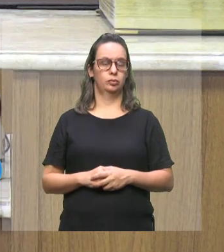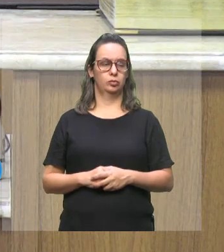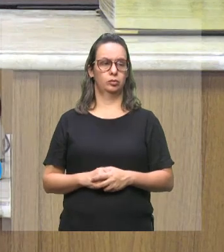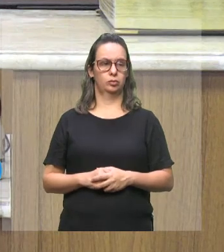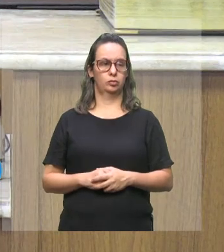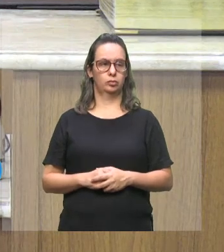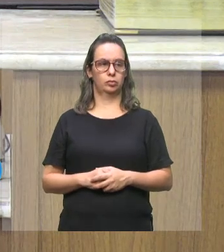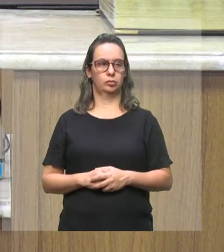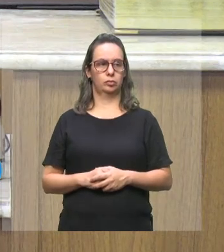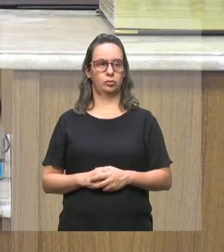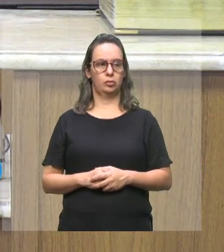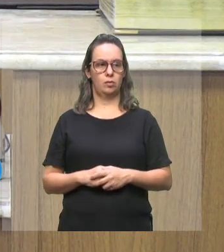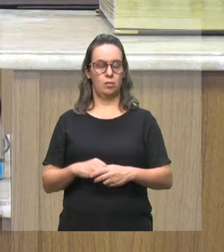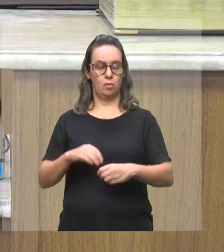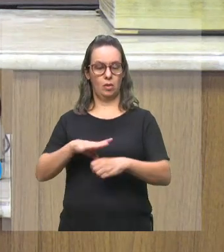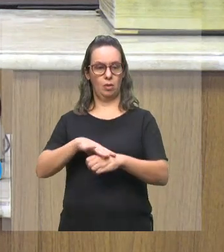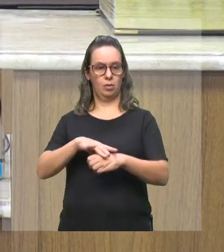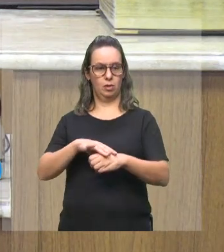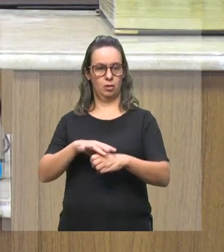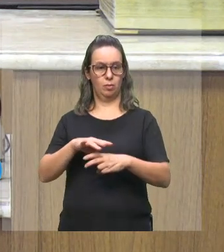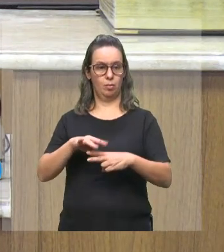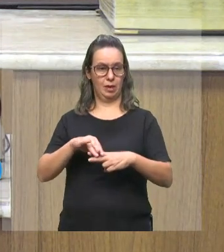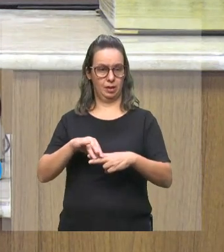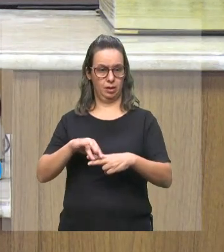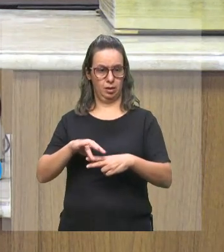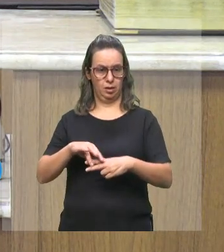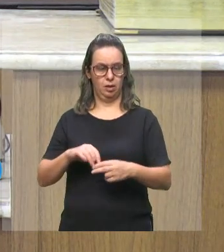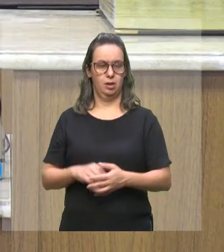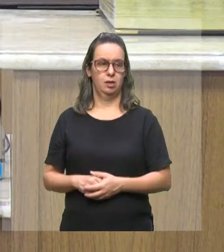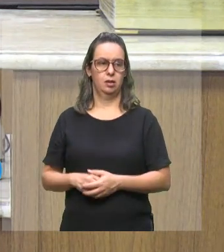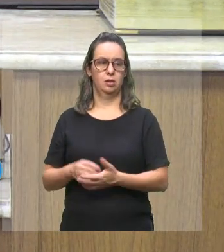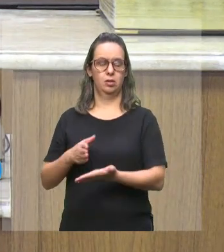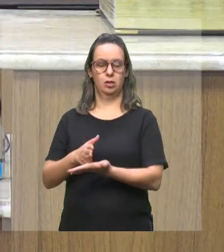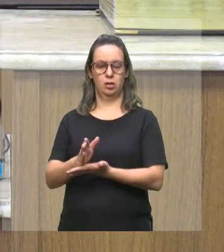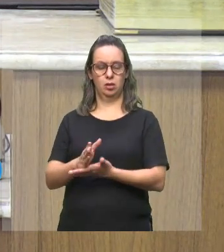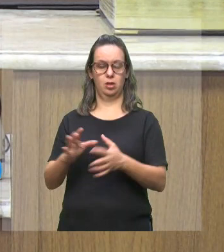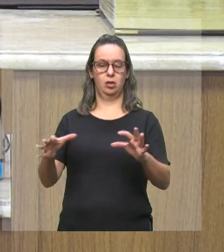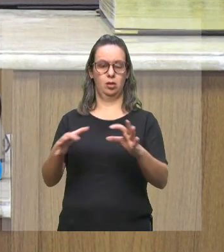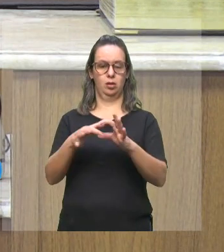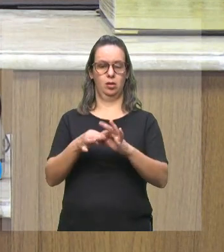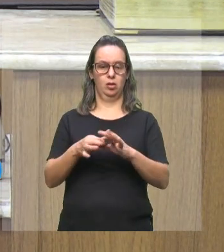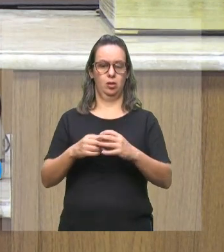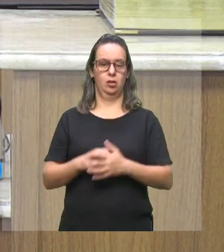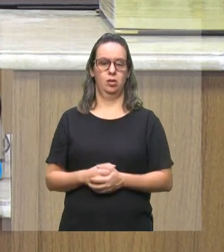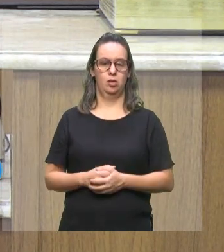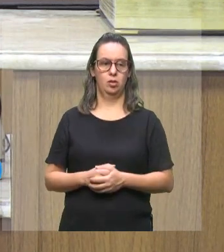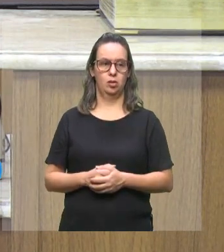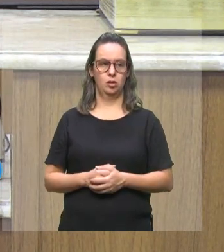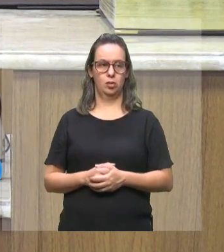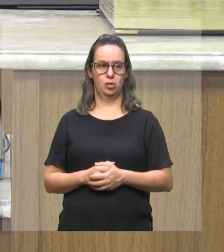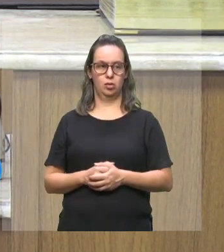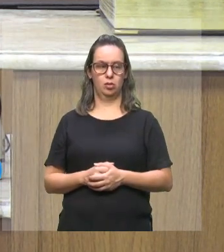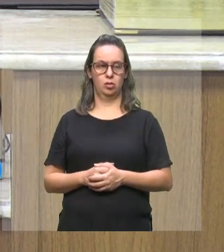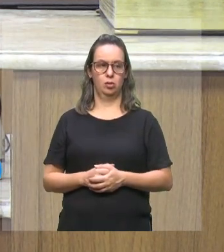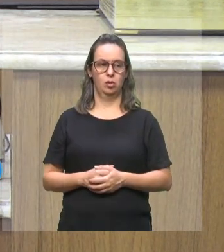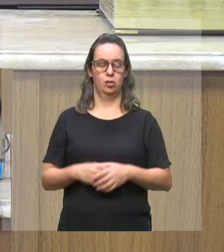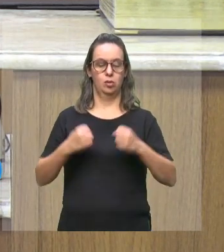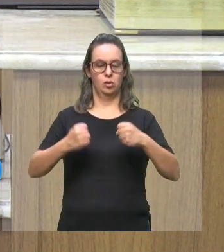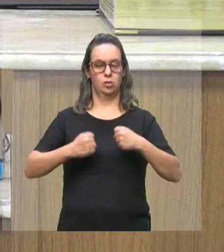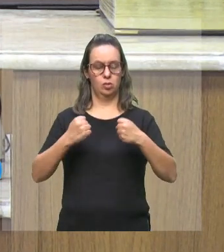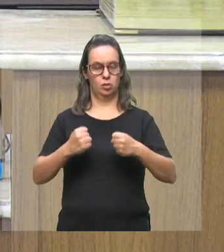a participação e integração entre os poderes executivo e legislativo no processo